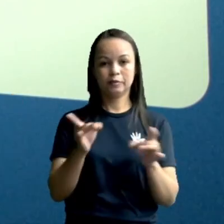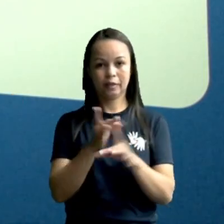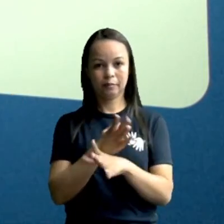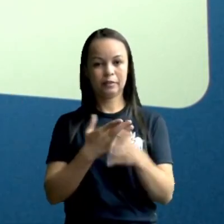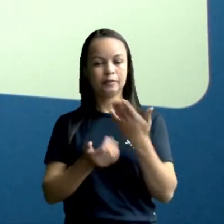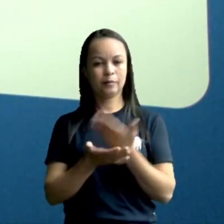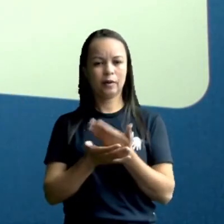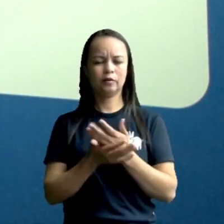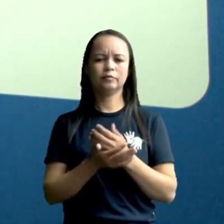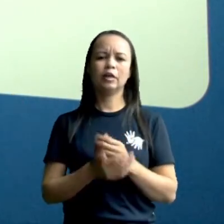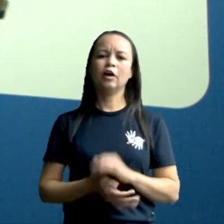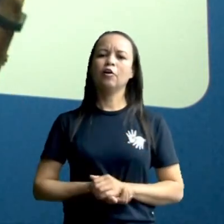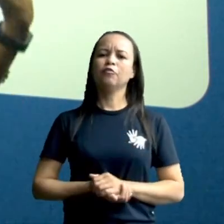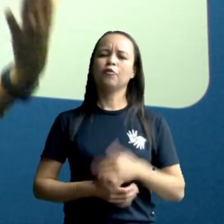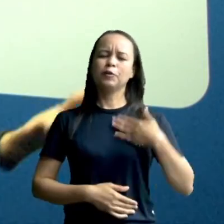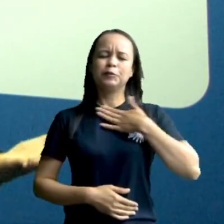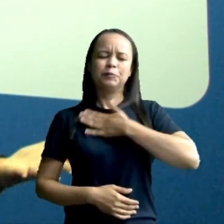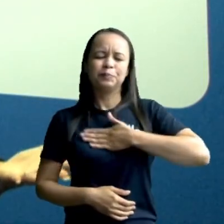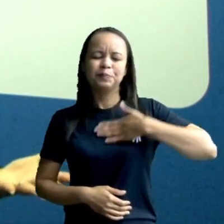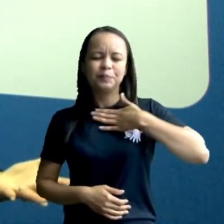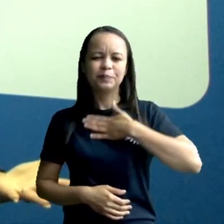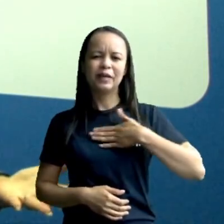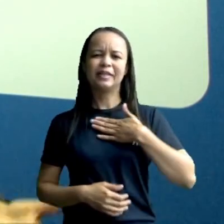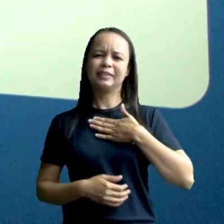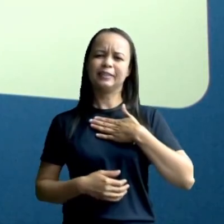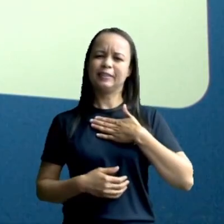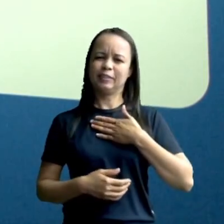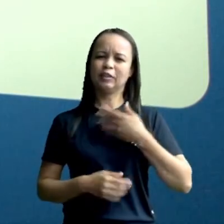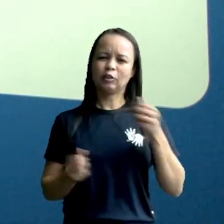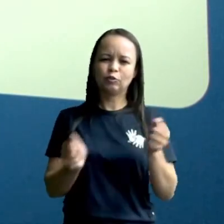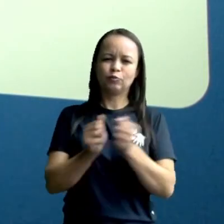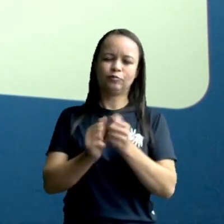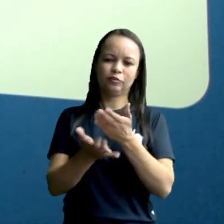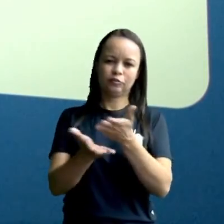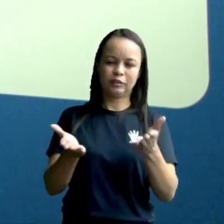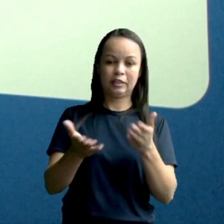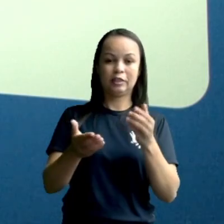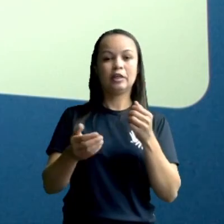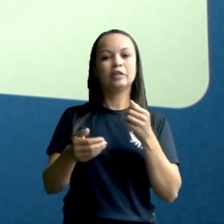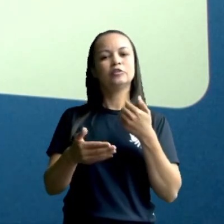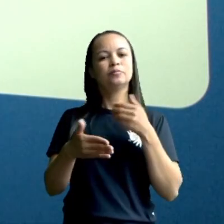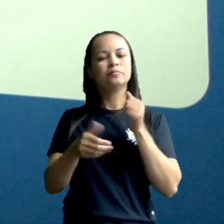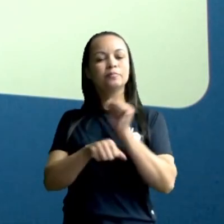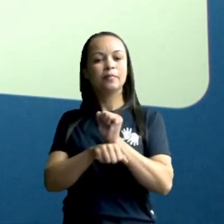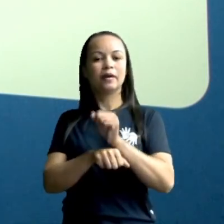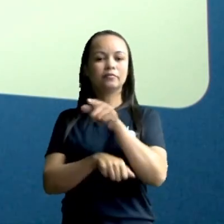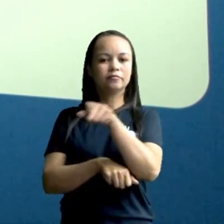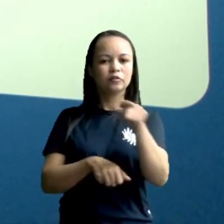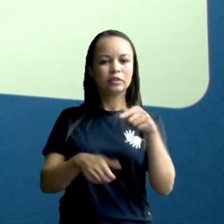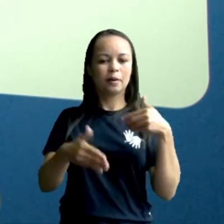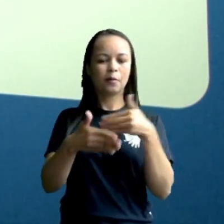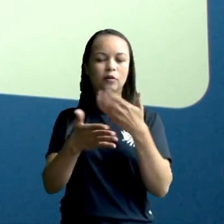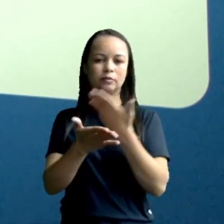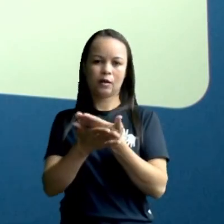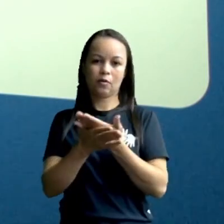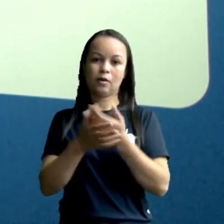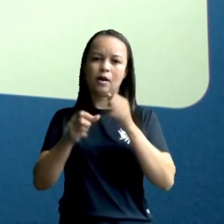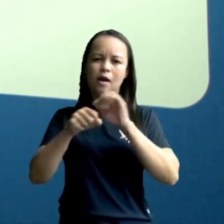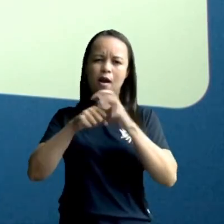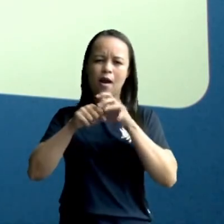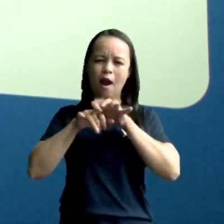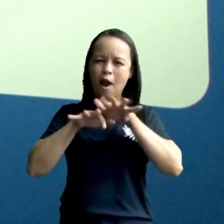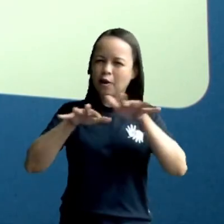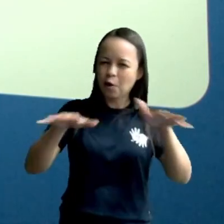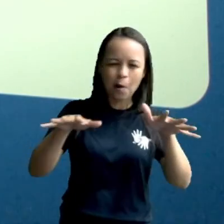aqui. Foi um prazer imenso estar com vocês. Espero vocês nas próximas aulas. E ó, não vai